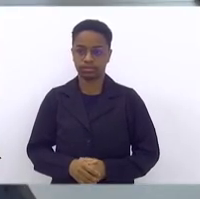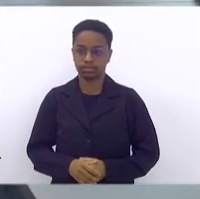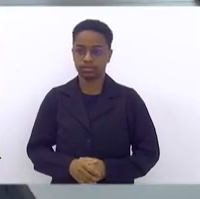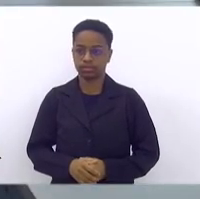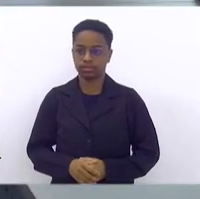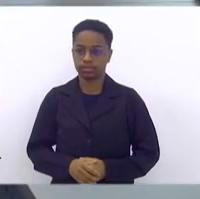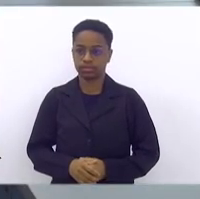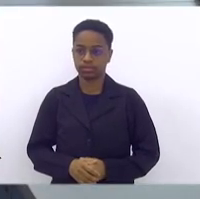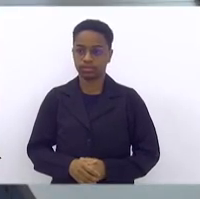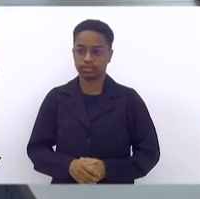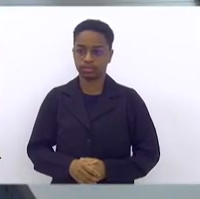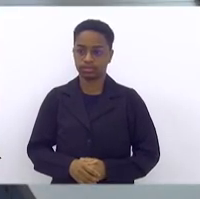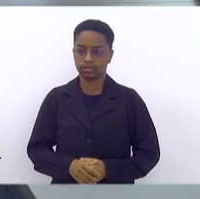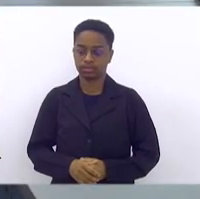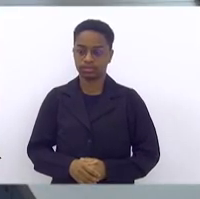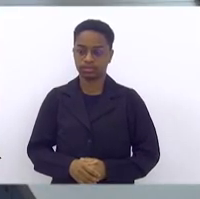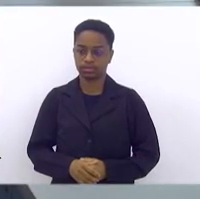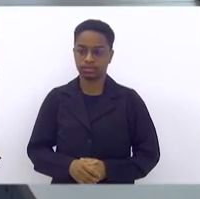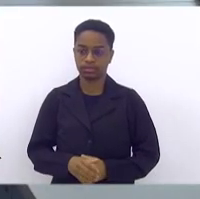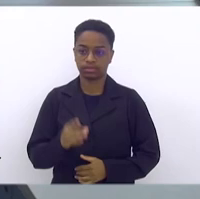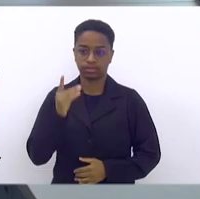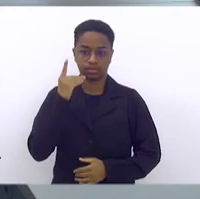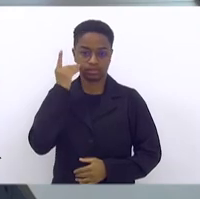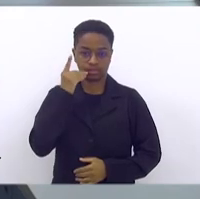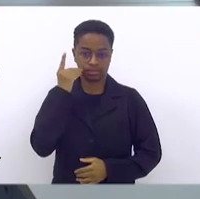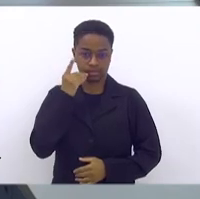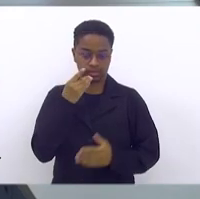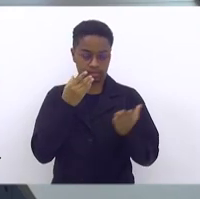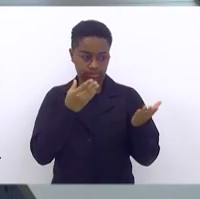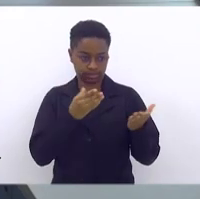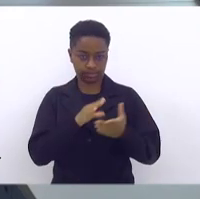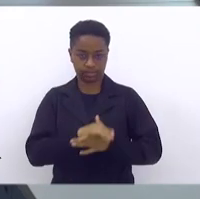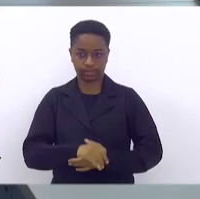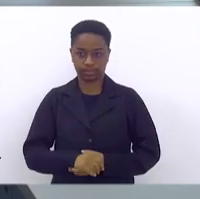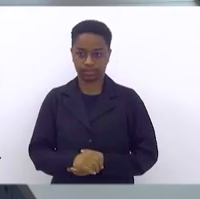não. Deputada Índia Merval.